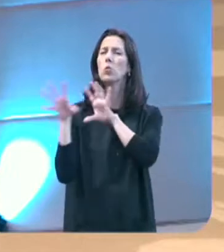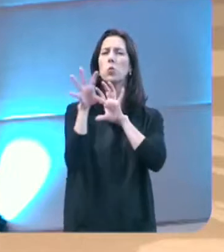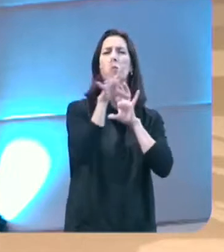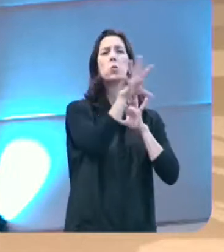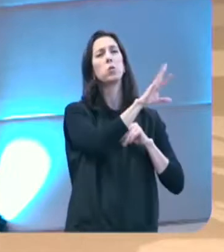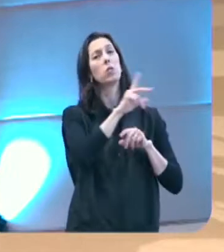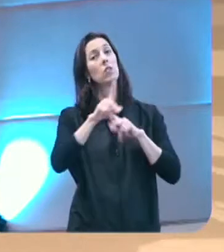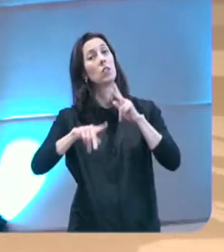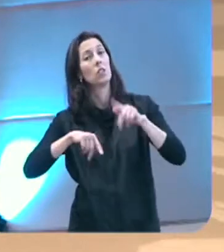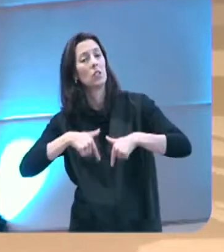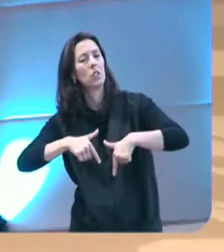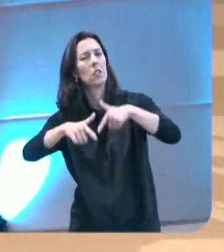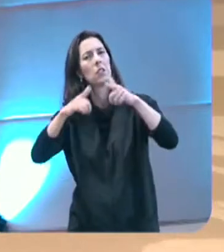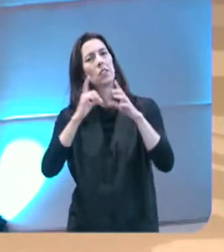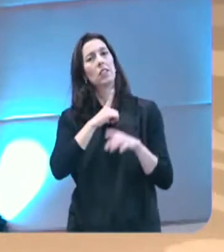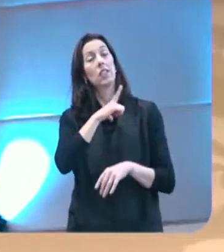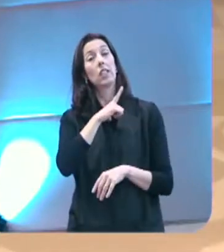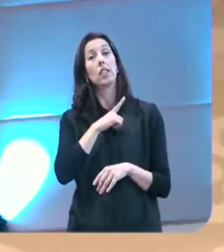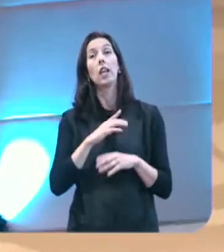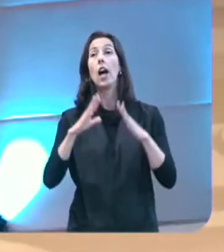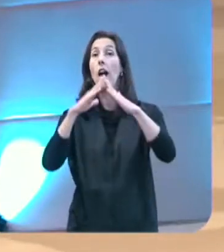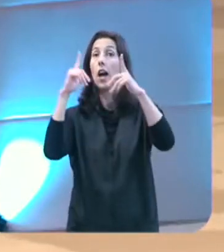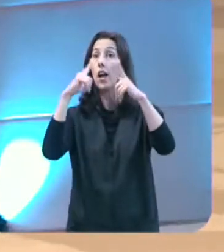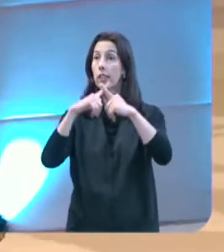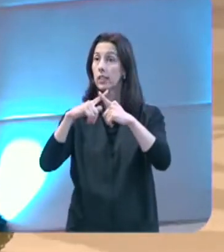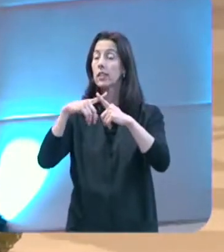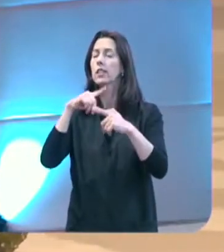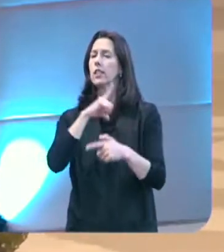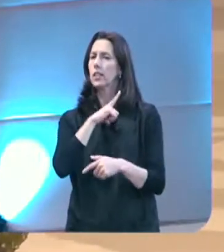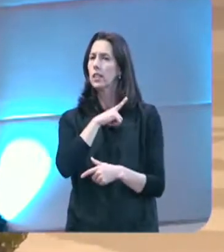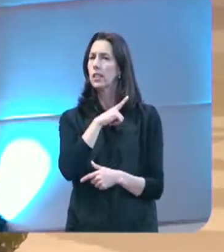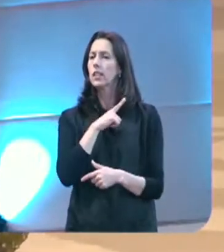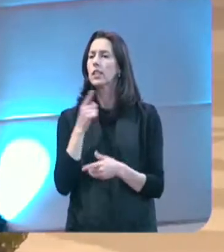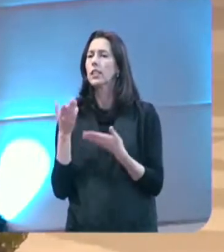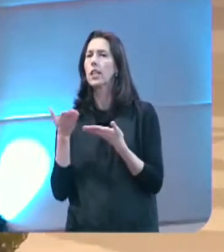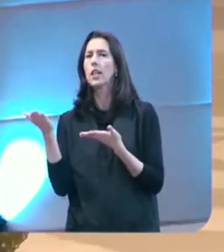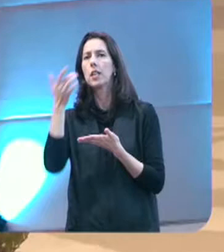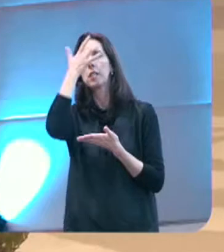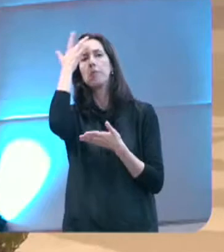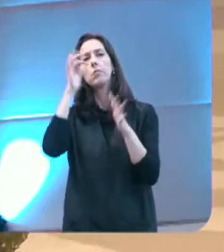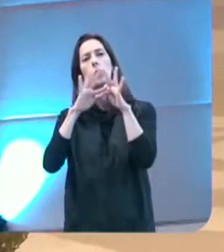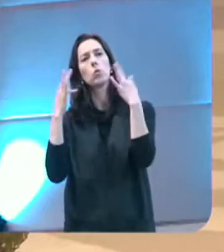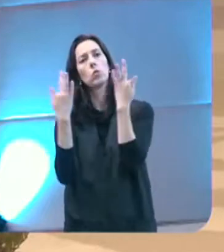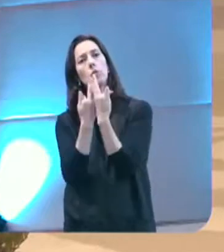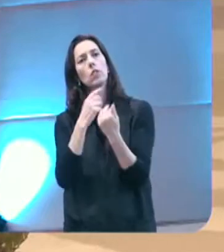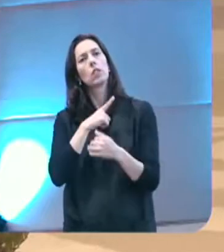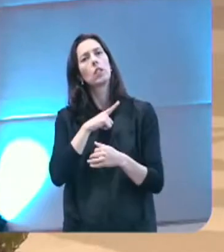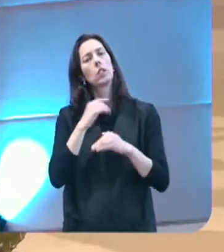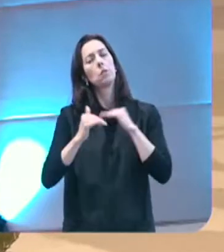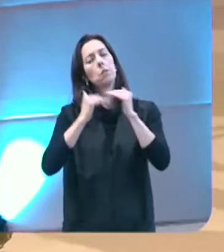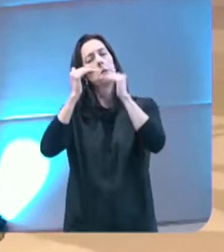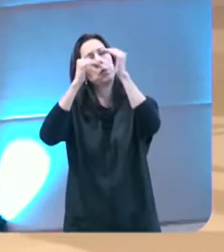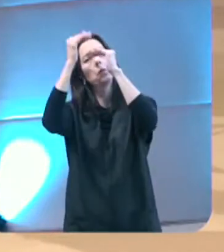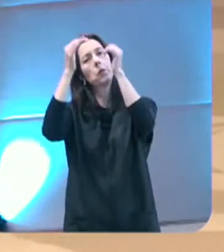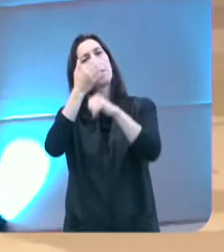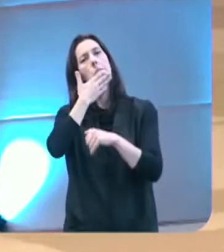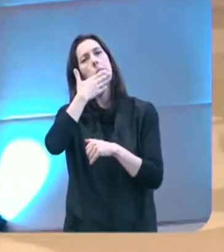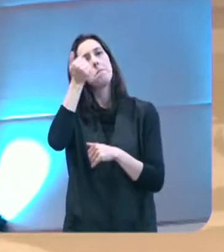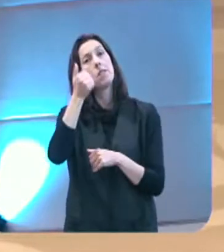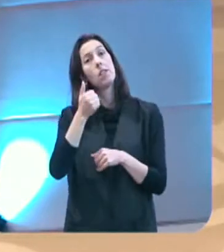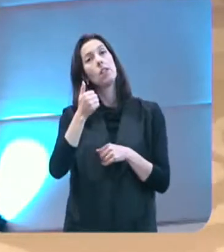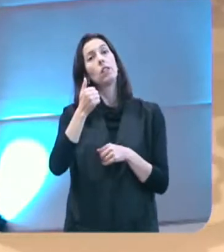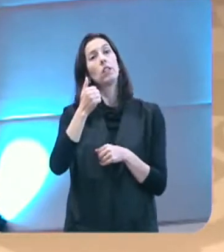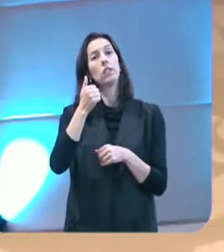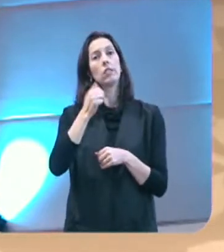As igrejas que receberam, como é o caso da nossa igreja, têm melhorado, têm potenciado